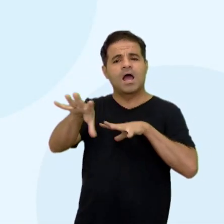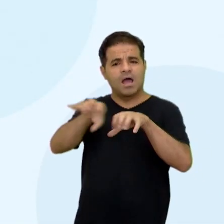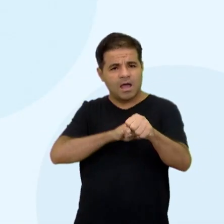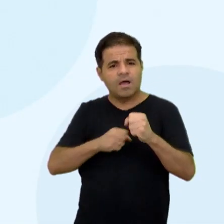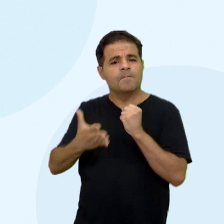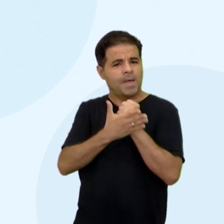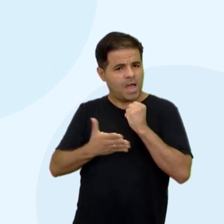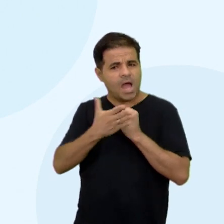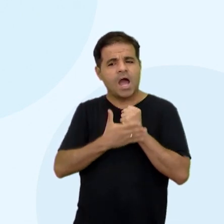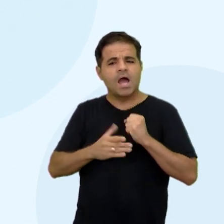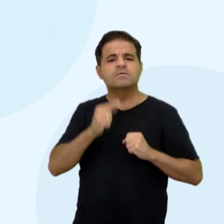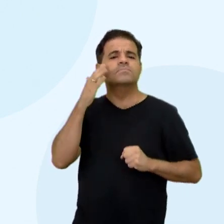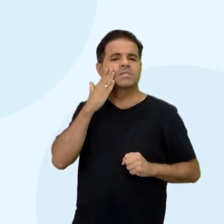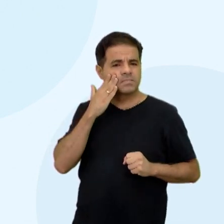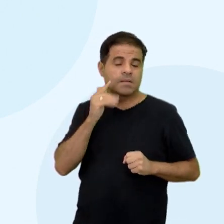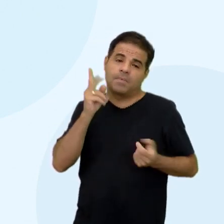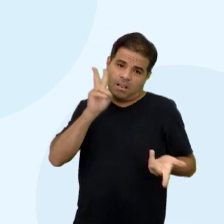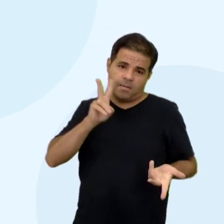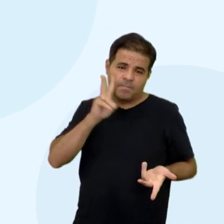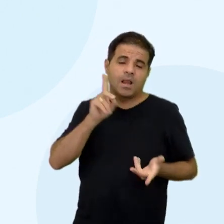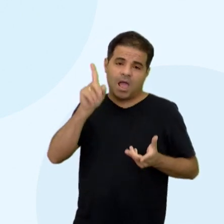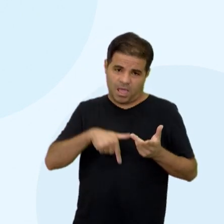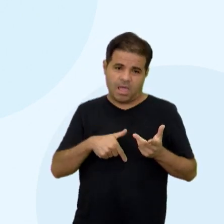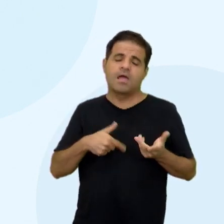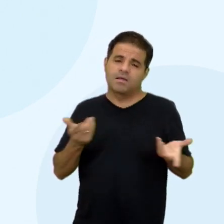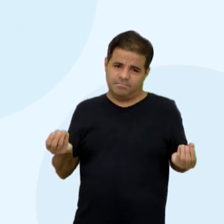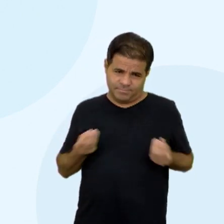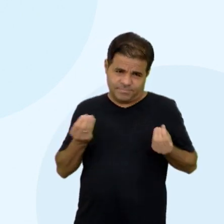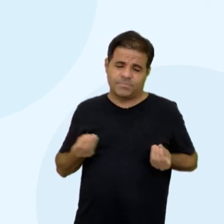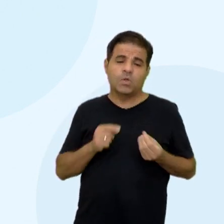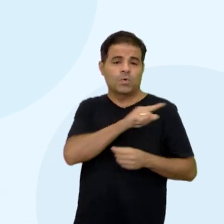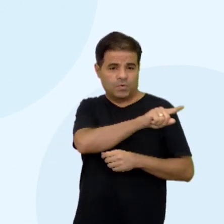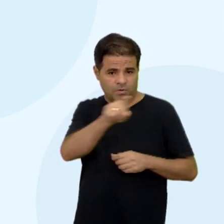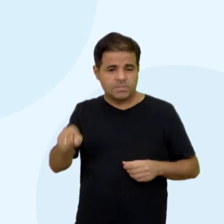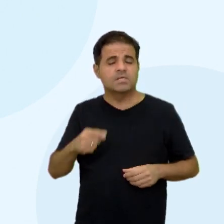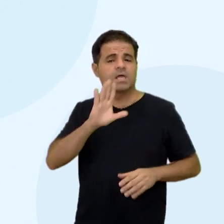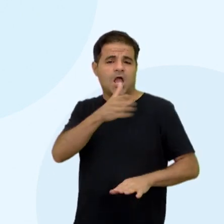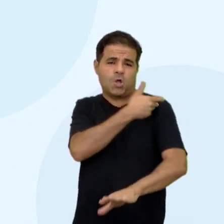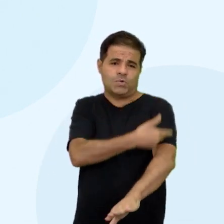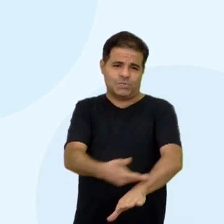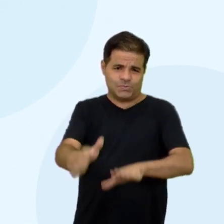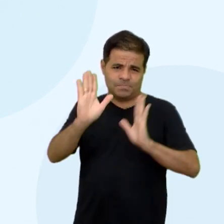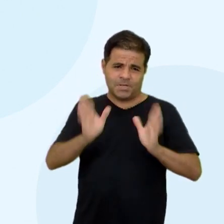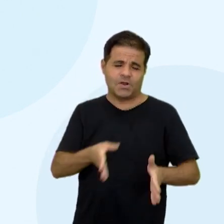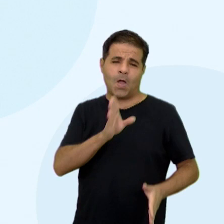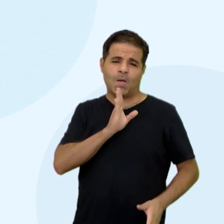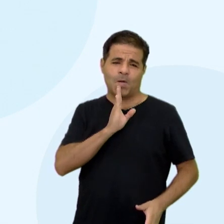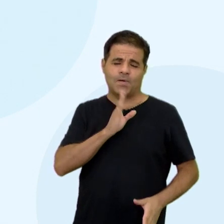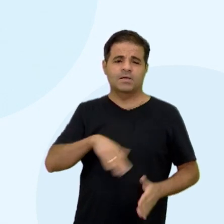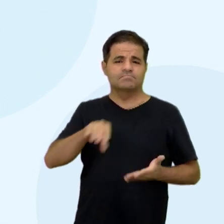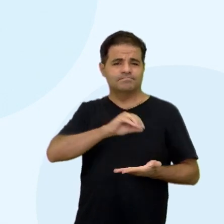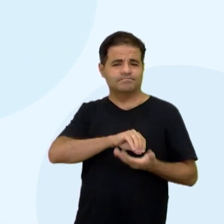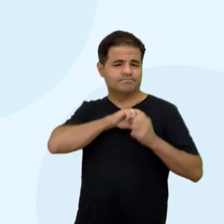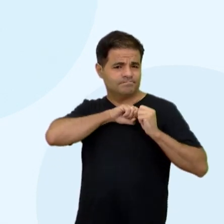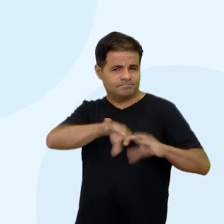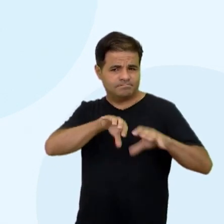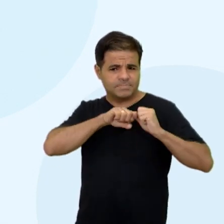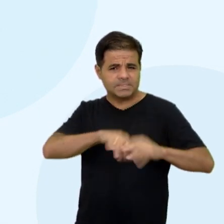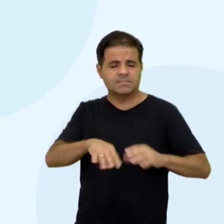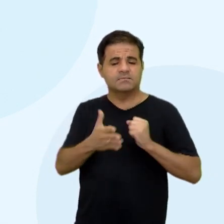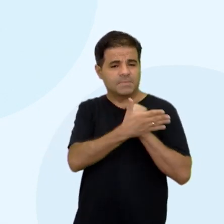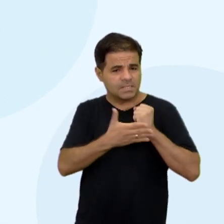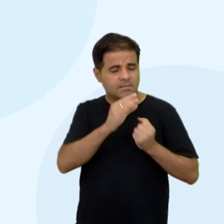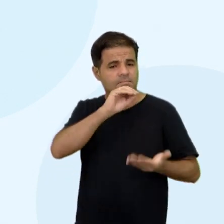geral básica, lembrando que formação geral básica é o que vocês estavam acostumados aí, os ensino básico, né, das disciplinas